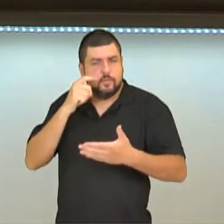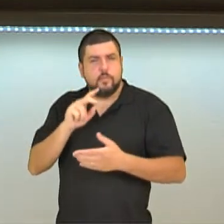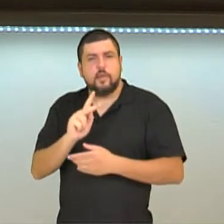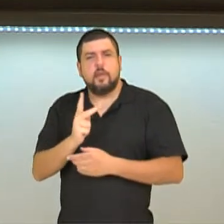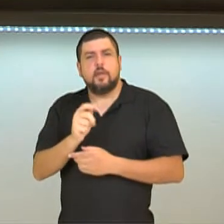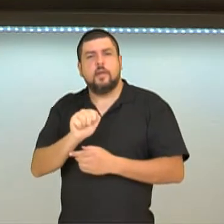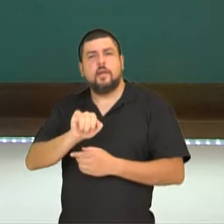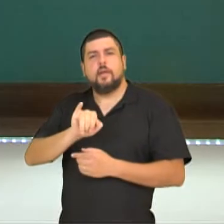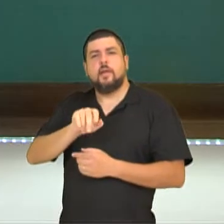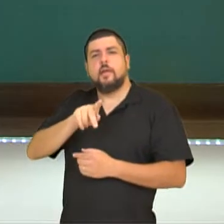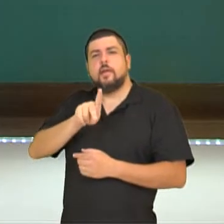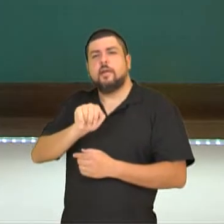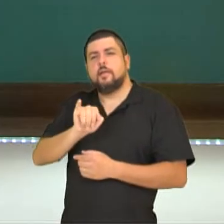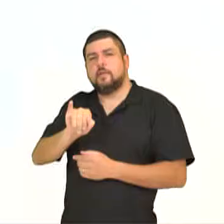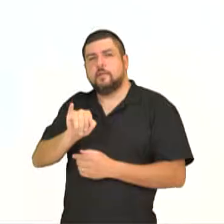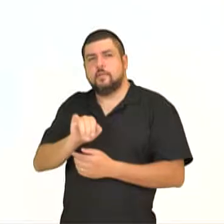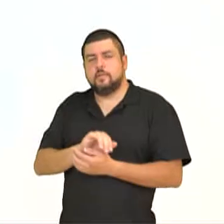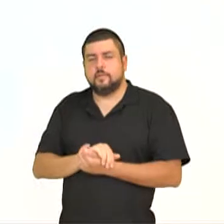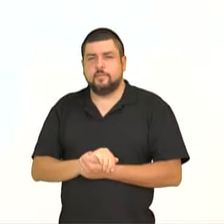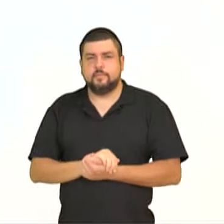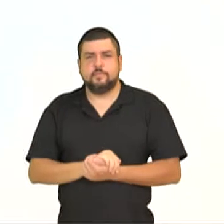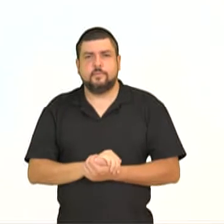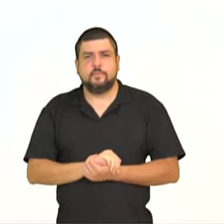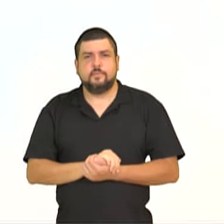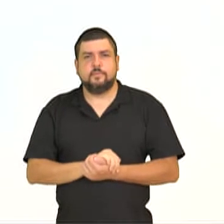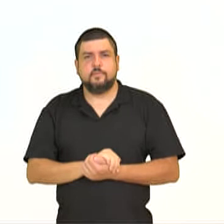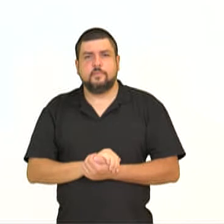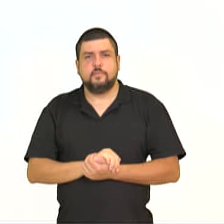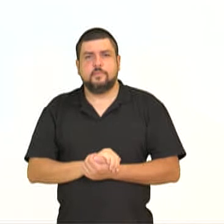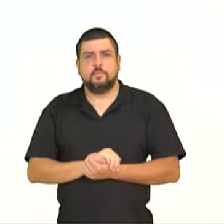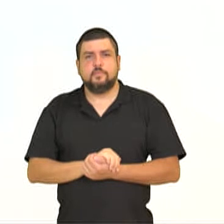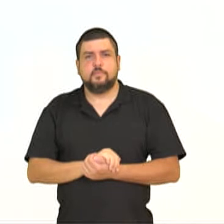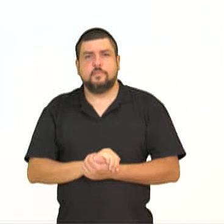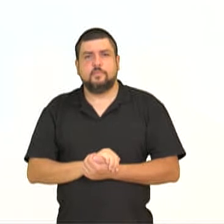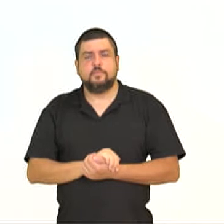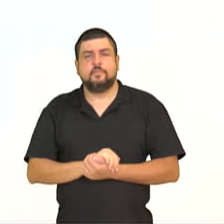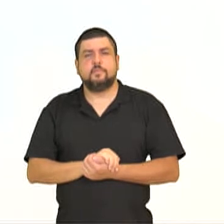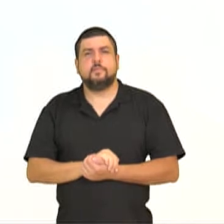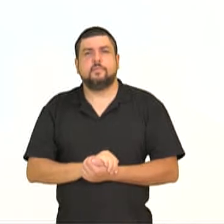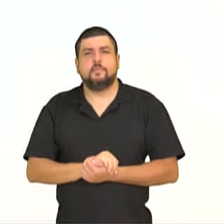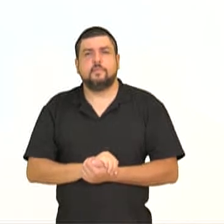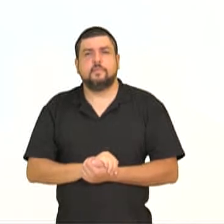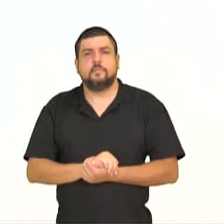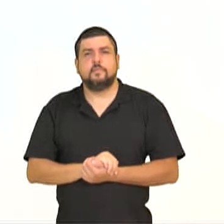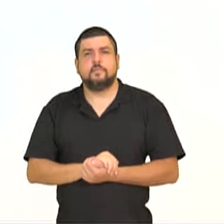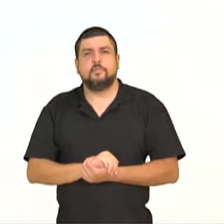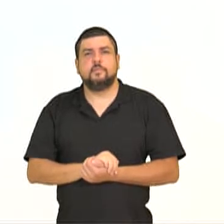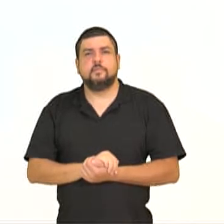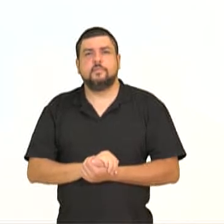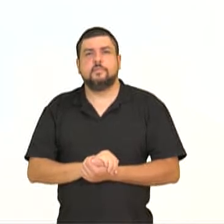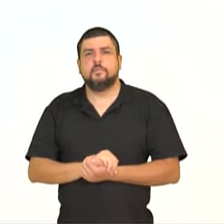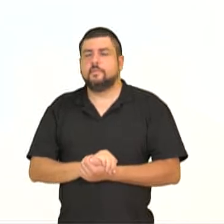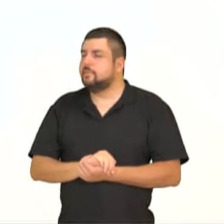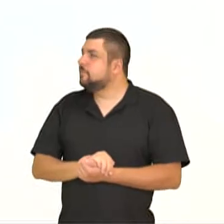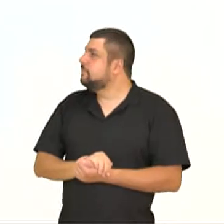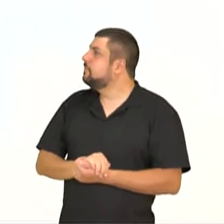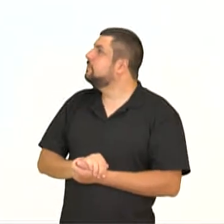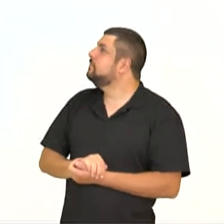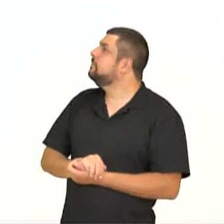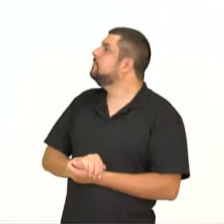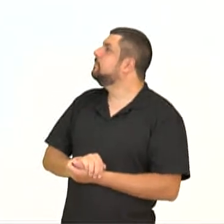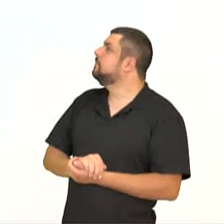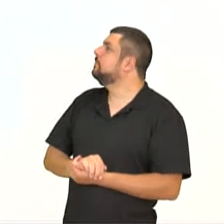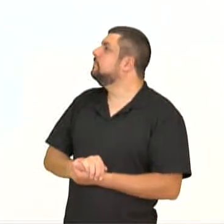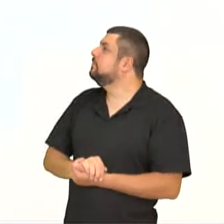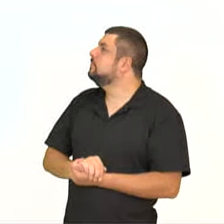agora? Aqui, com suas palavras, defina que é um poema haikai. Bajo la luna, la sombra que se alarga